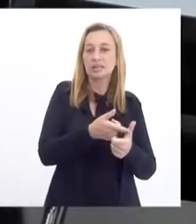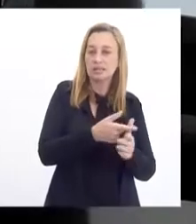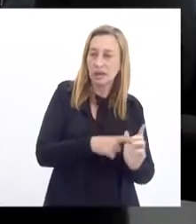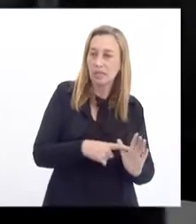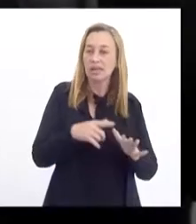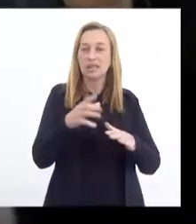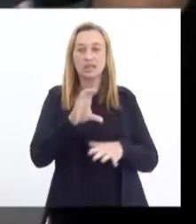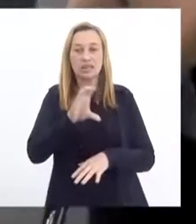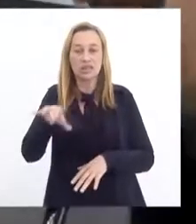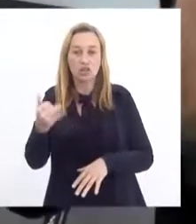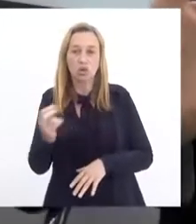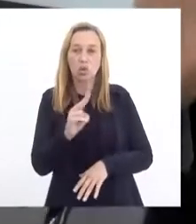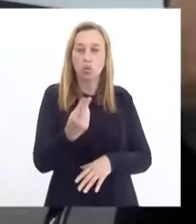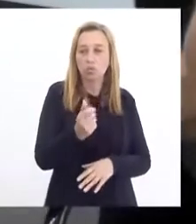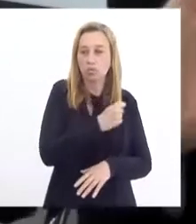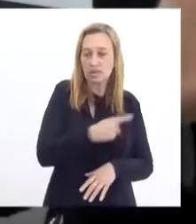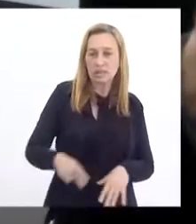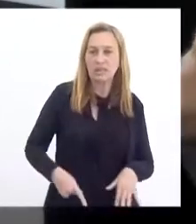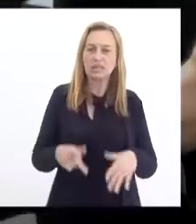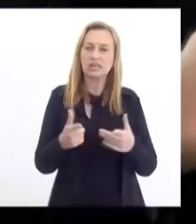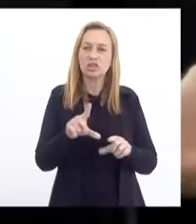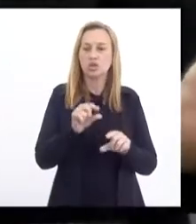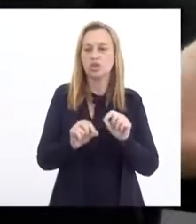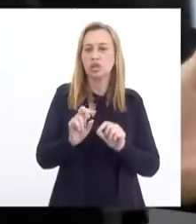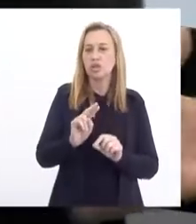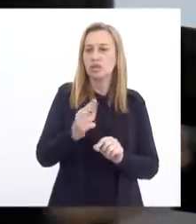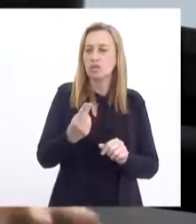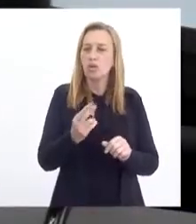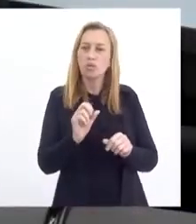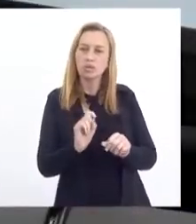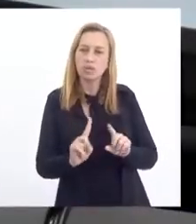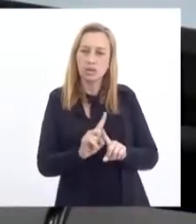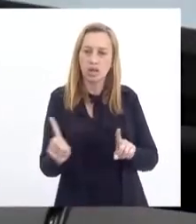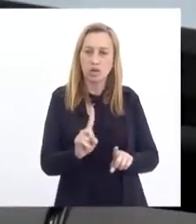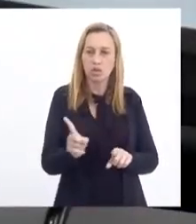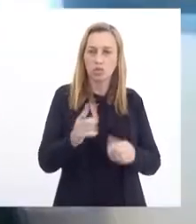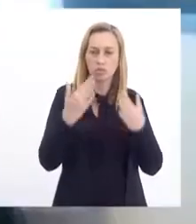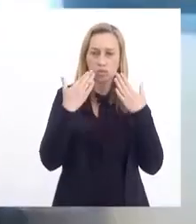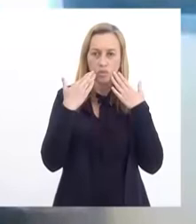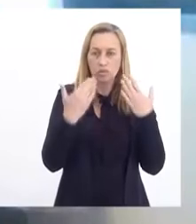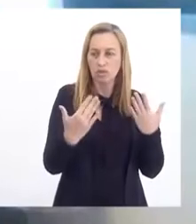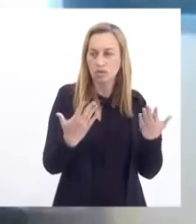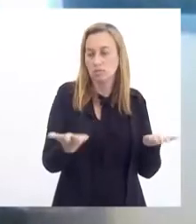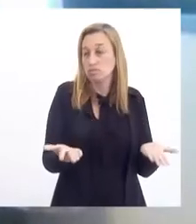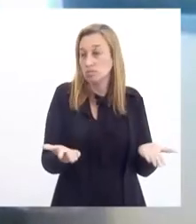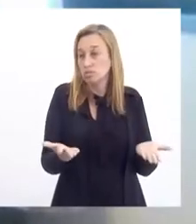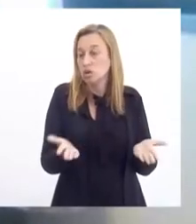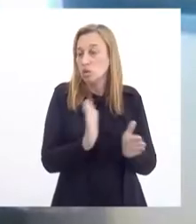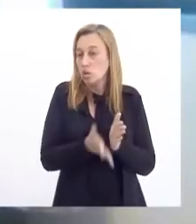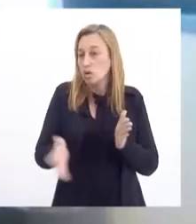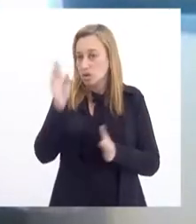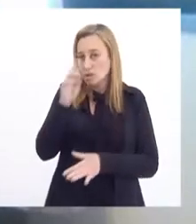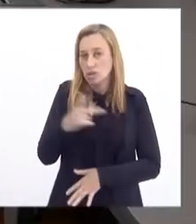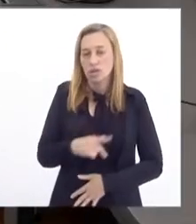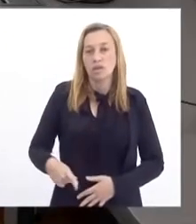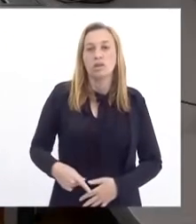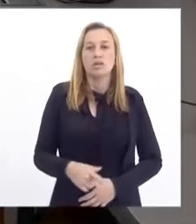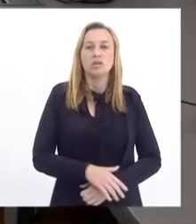do presidente, etc., decide se a gente pode fazer isso ou não numa audiência pública. Que seja, é ótimo, tia. Não, não questão de ordem, presidente, por favor.